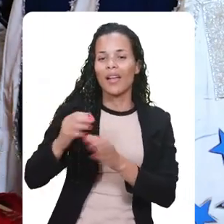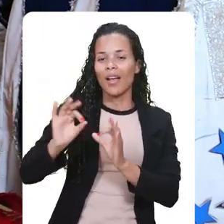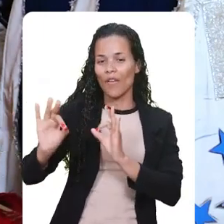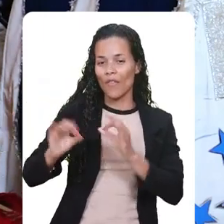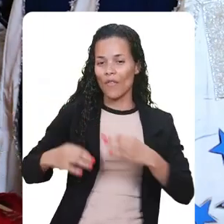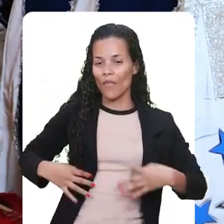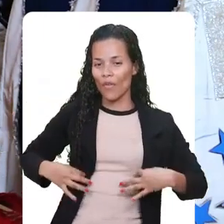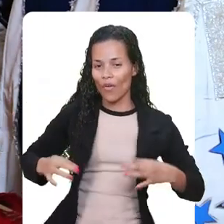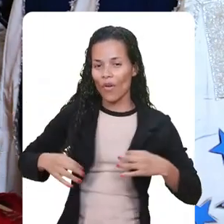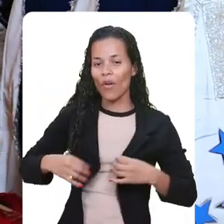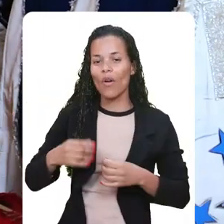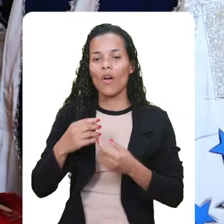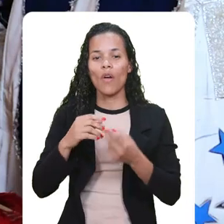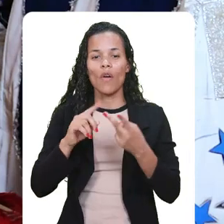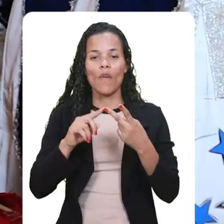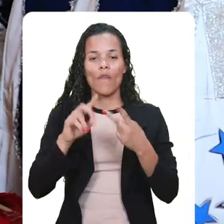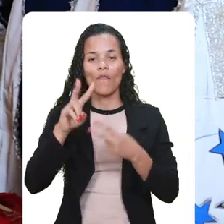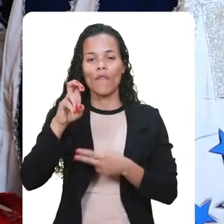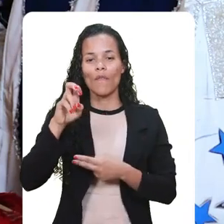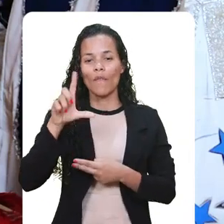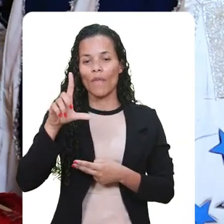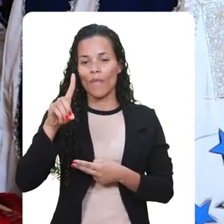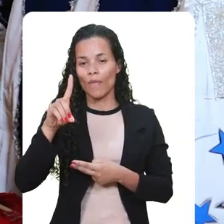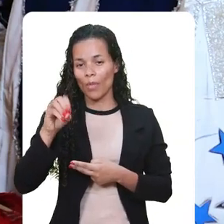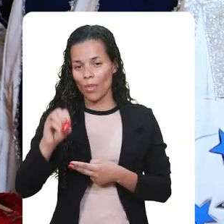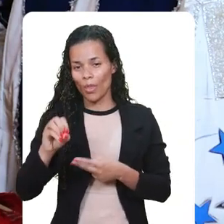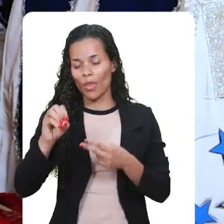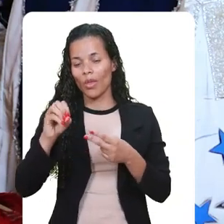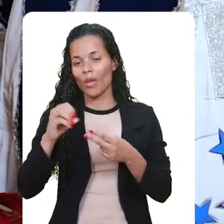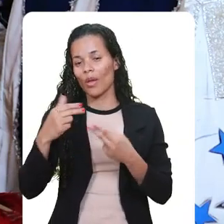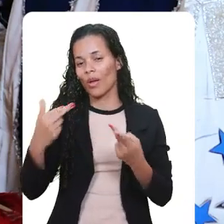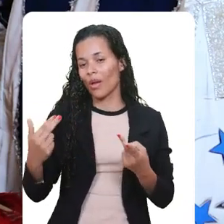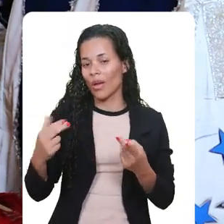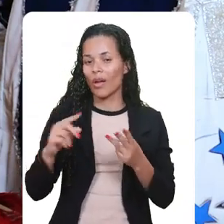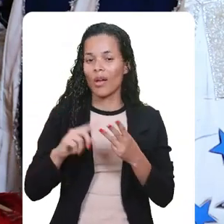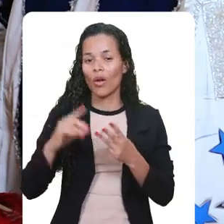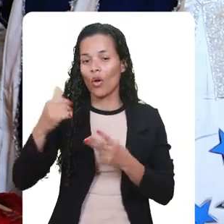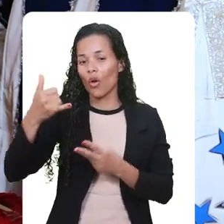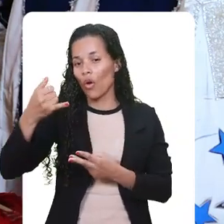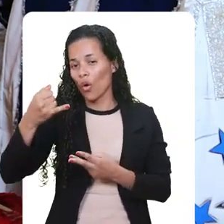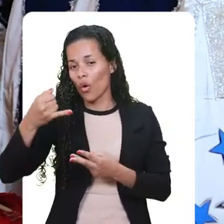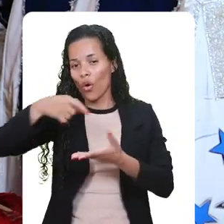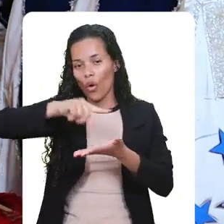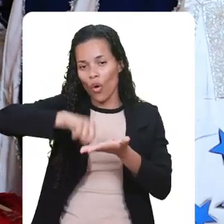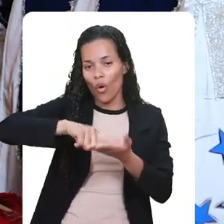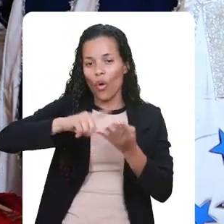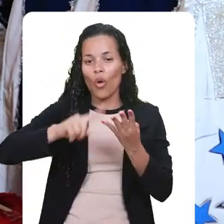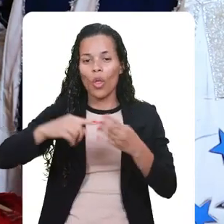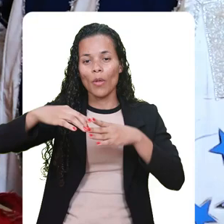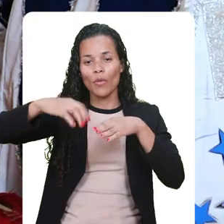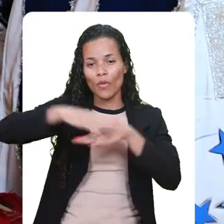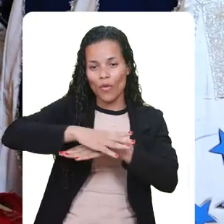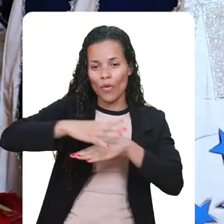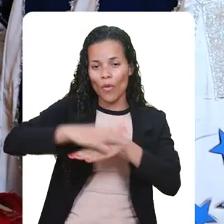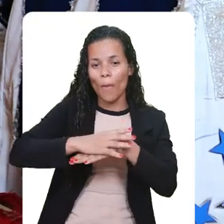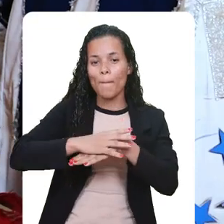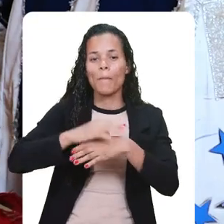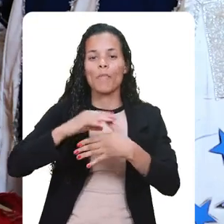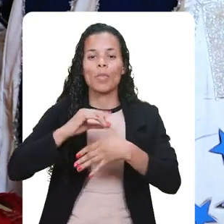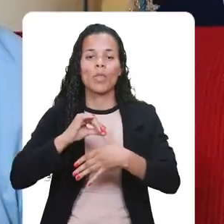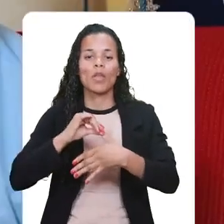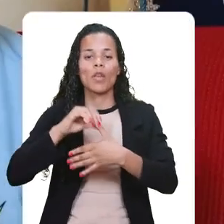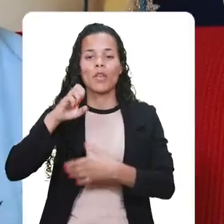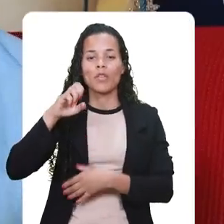vai por tecido, veludo, ele se vai, ou seja, por cola quente, cola de